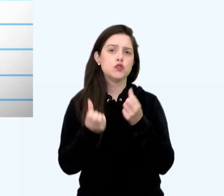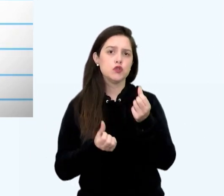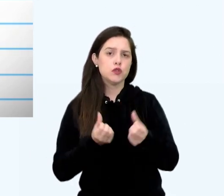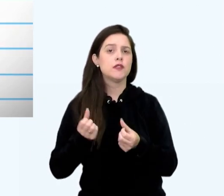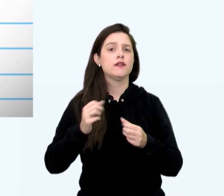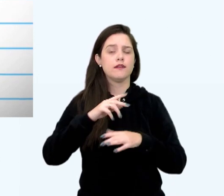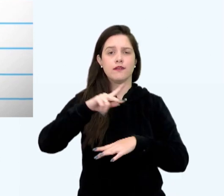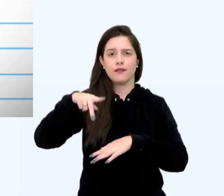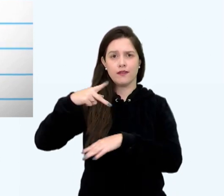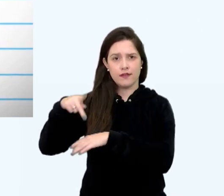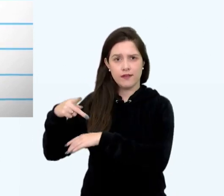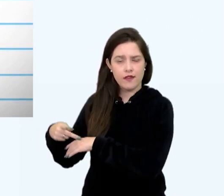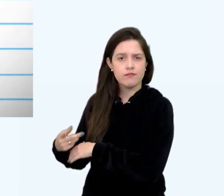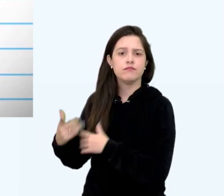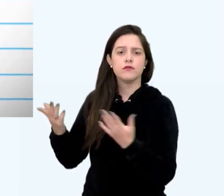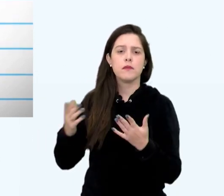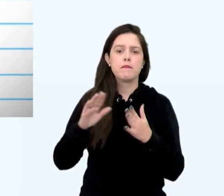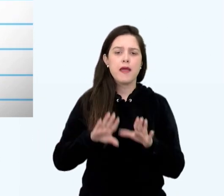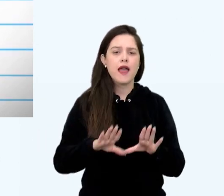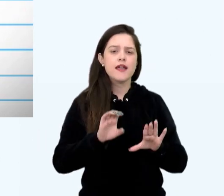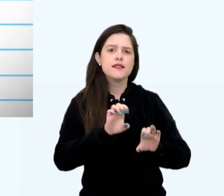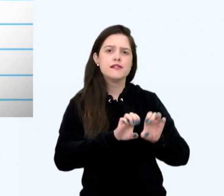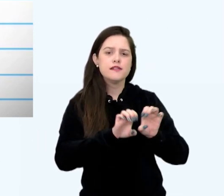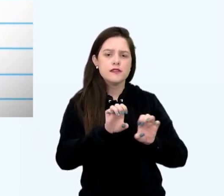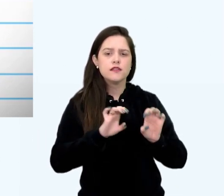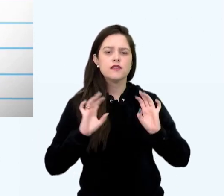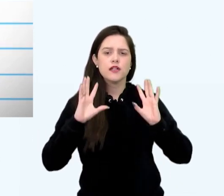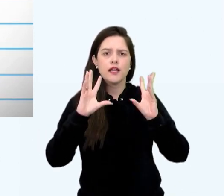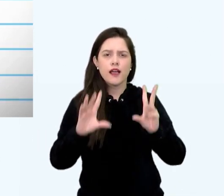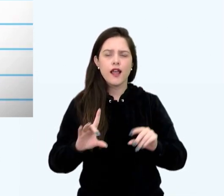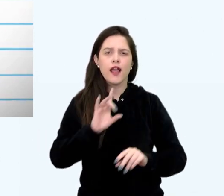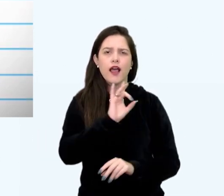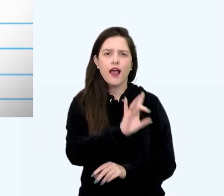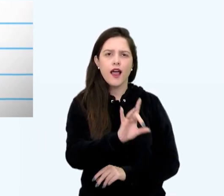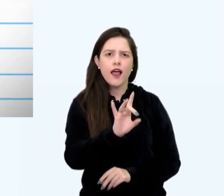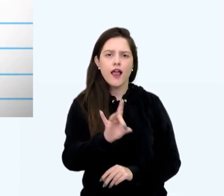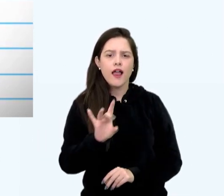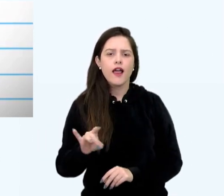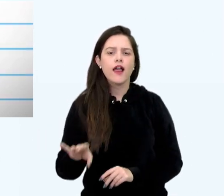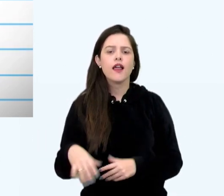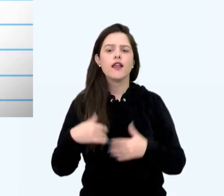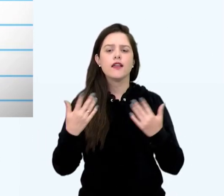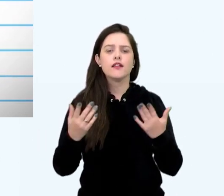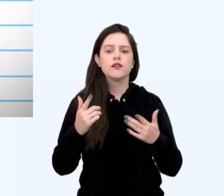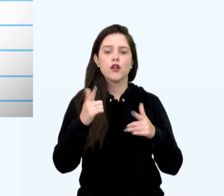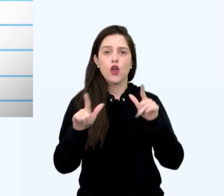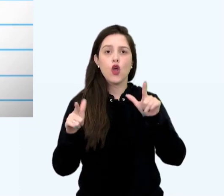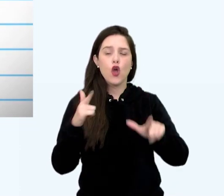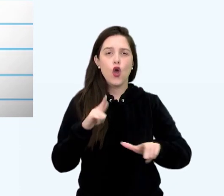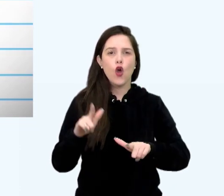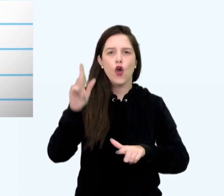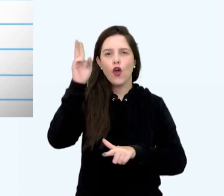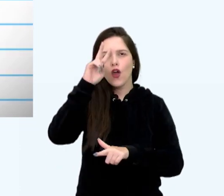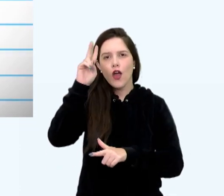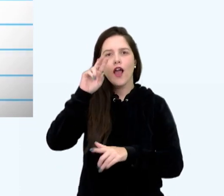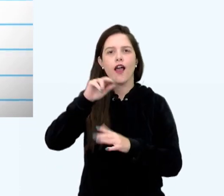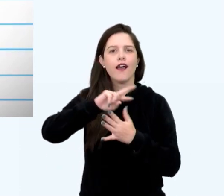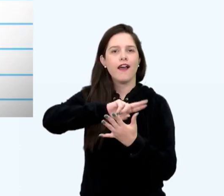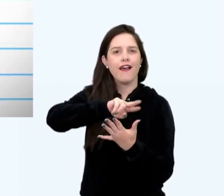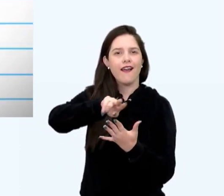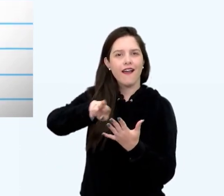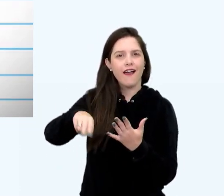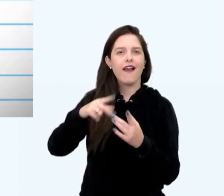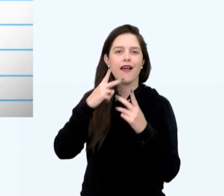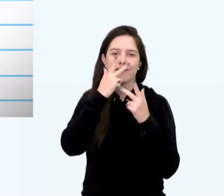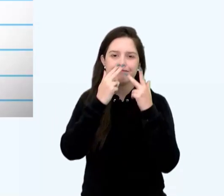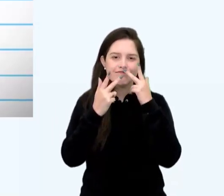nacional. Para efeitos estatísticos, cada um dos domicílios da amostra representa outros tantos com características